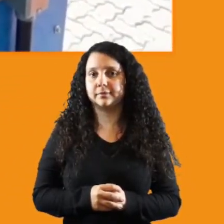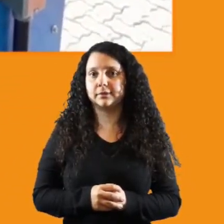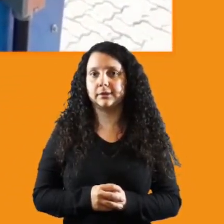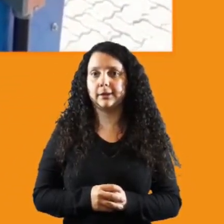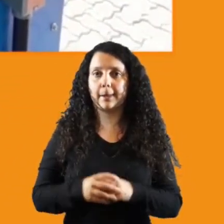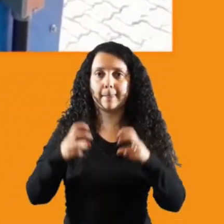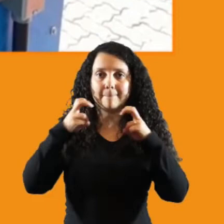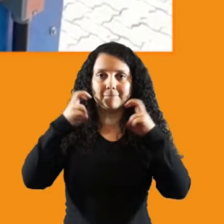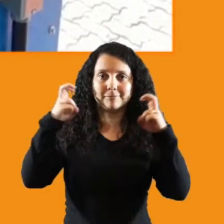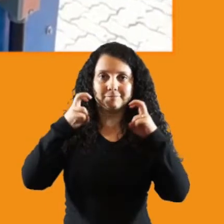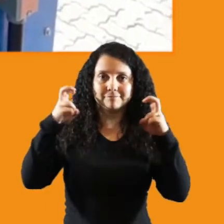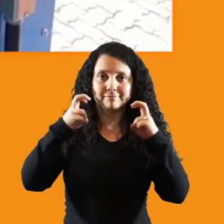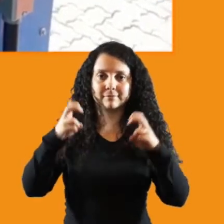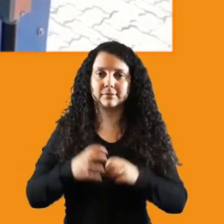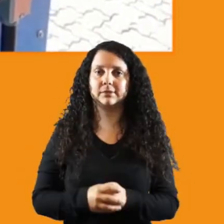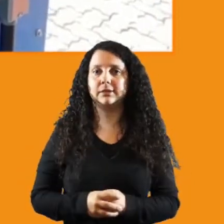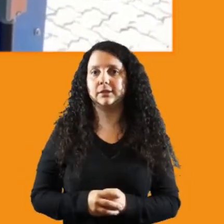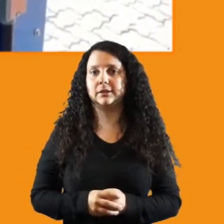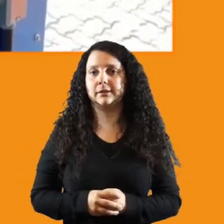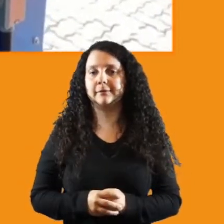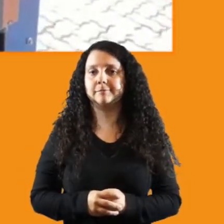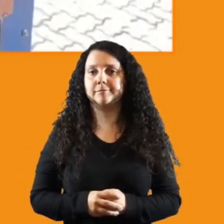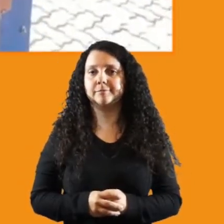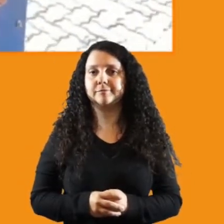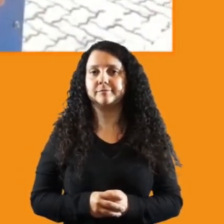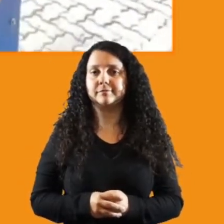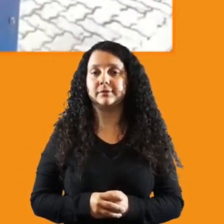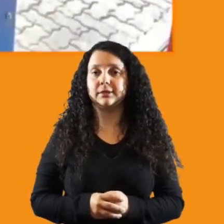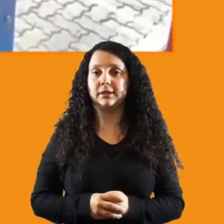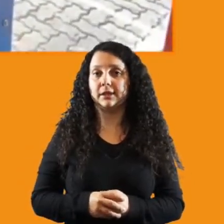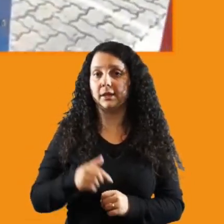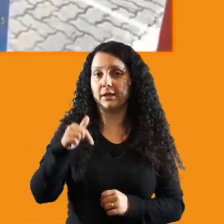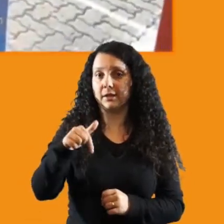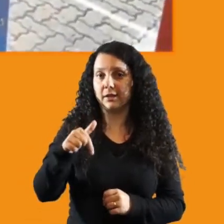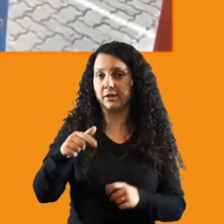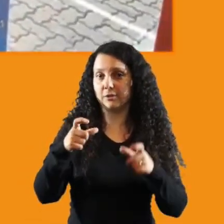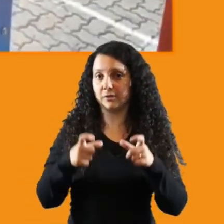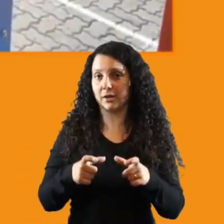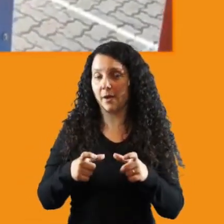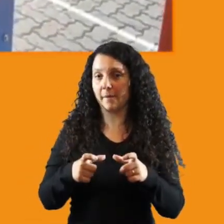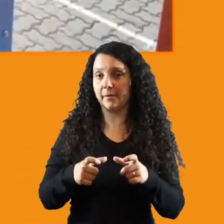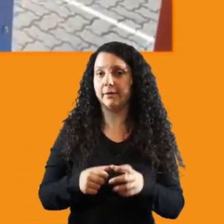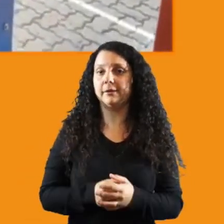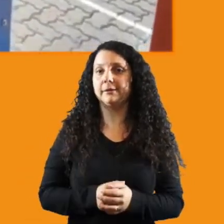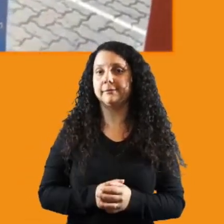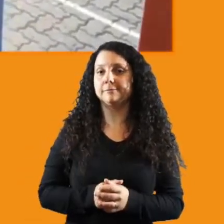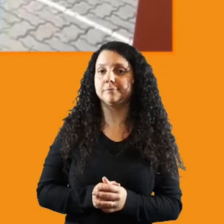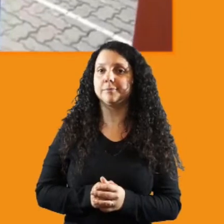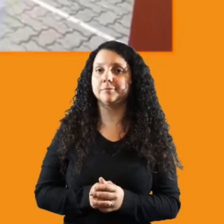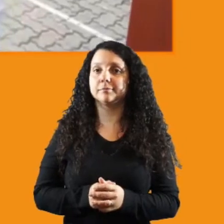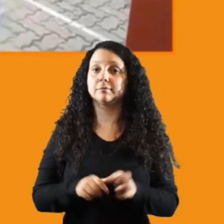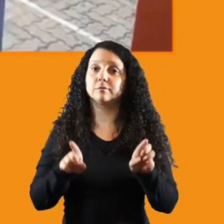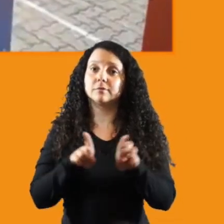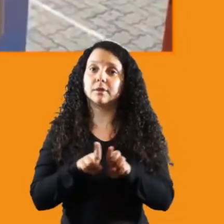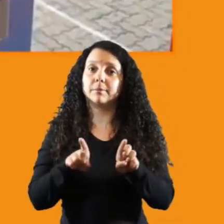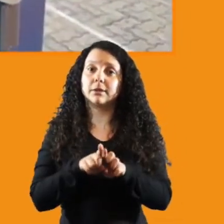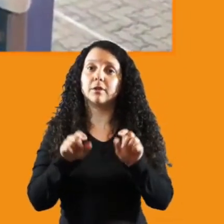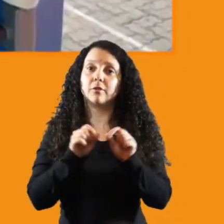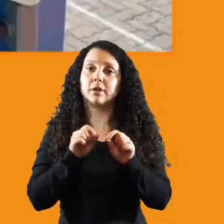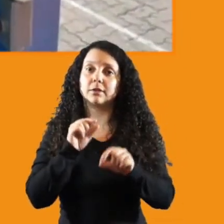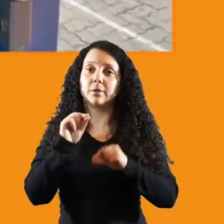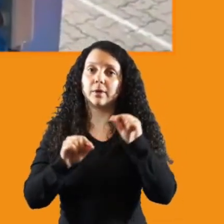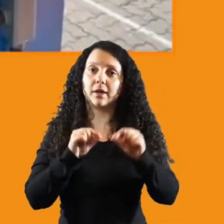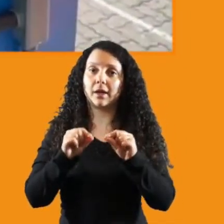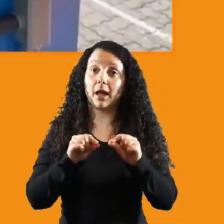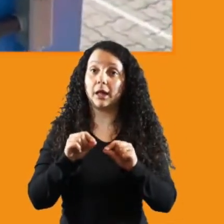Disparou o nosso alarme aqui da unidade. Só que além de disparar o alarme, a gente tem que fazer o que a gente diz, a gente não quer que roube mais o nosso local, né?